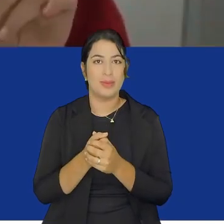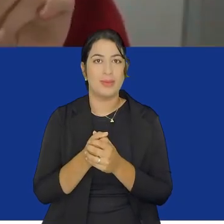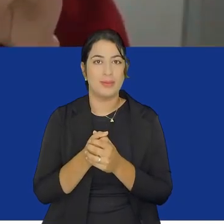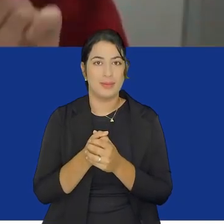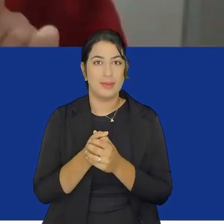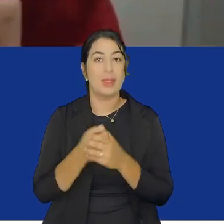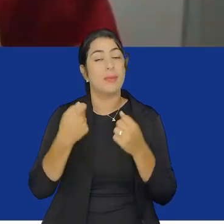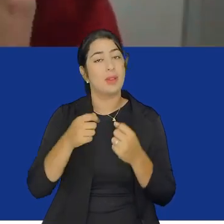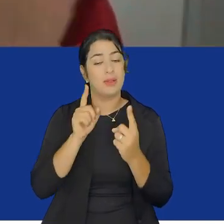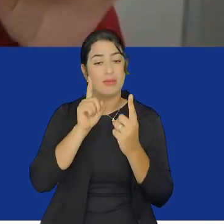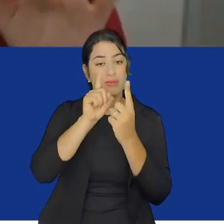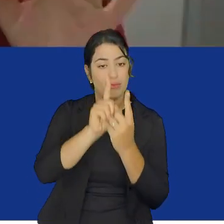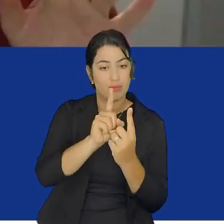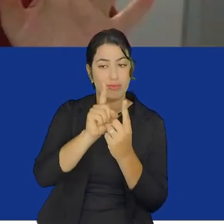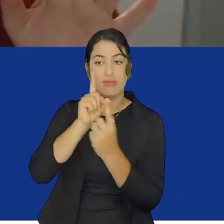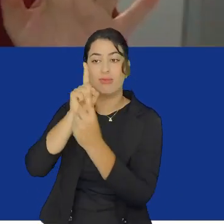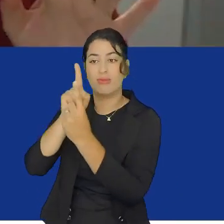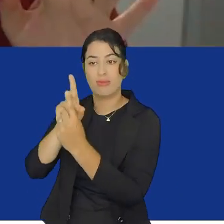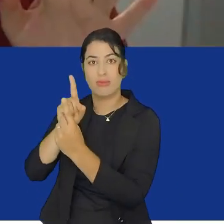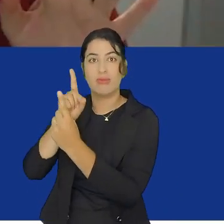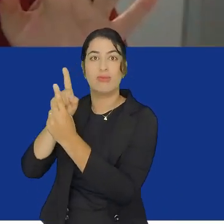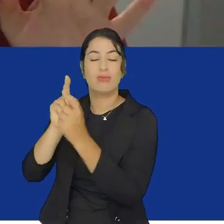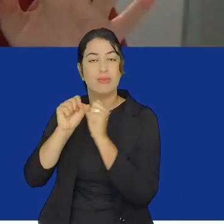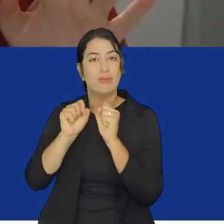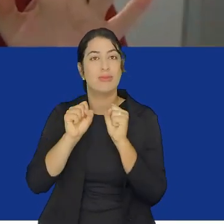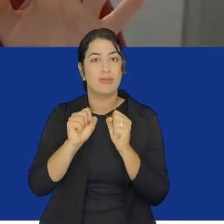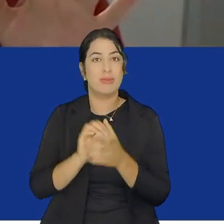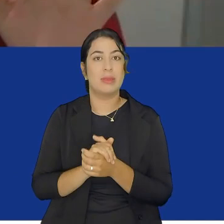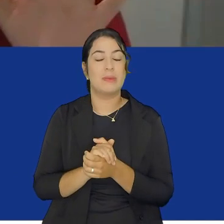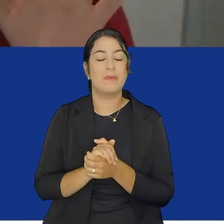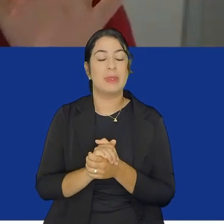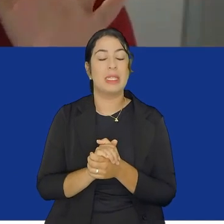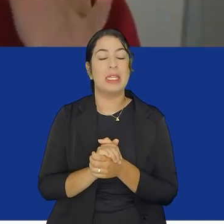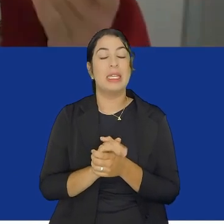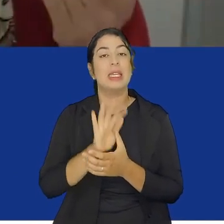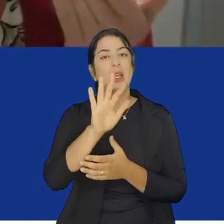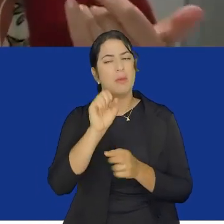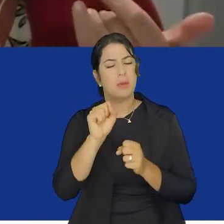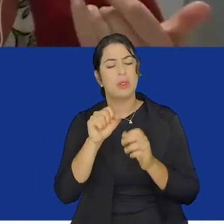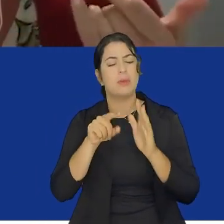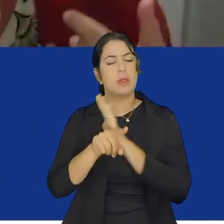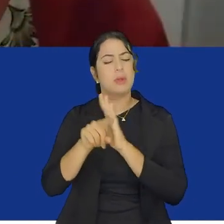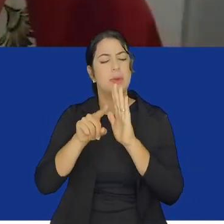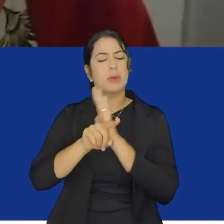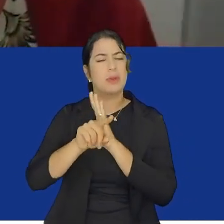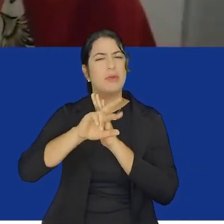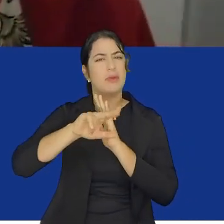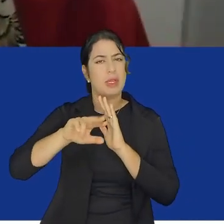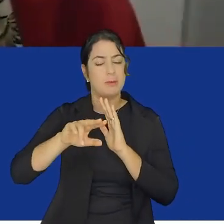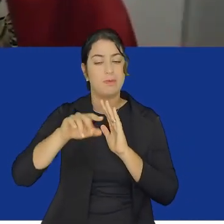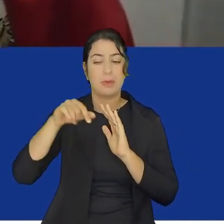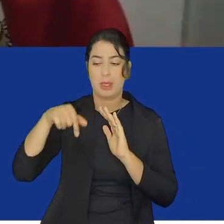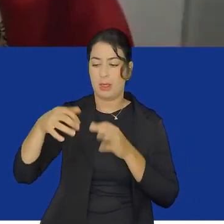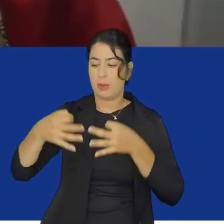nessa mentoria de 1 para 1, tem várias perguntas que você pode fazer, assim, várias. Por exemplo, na justiça restaurativa, uma